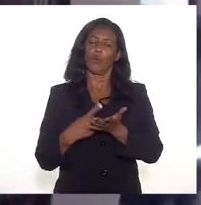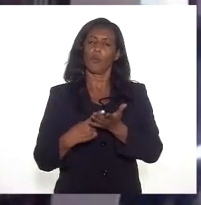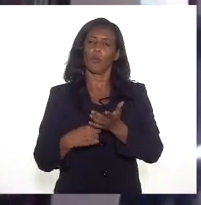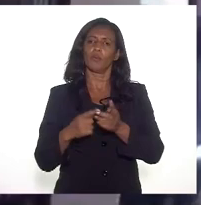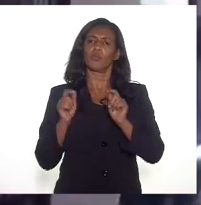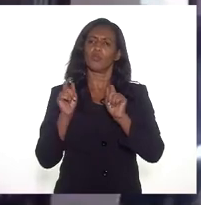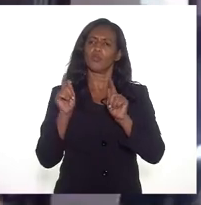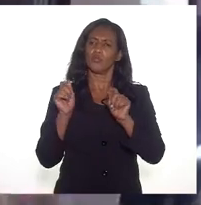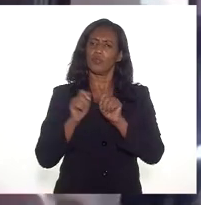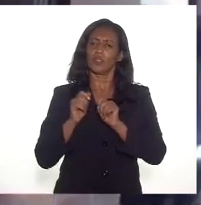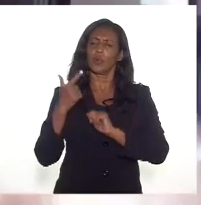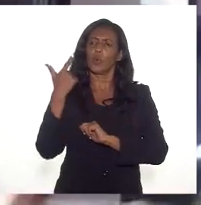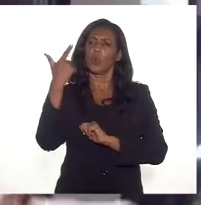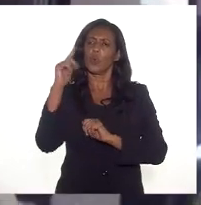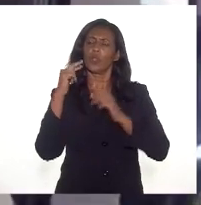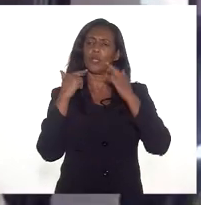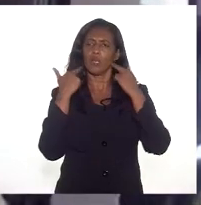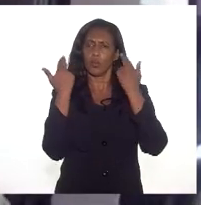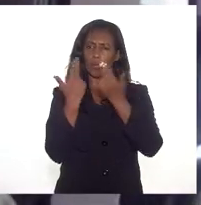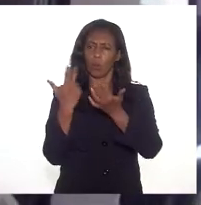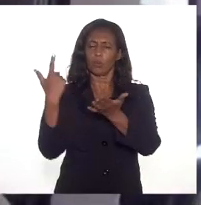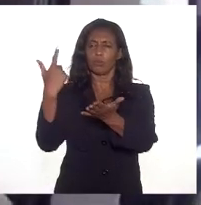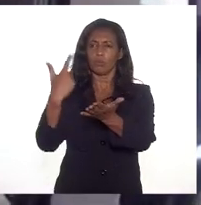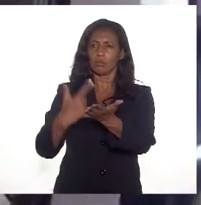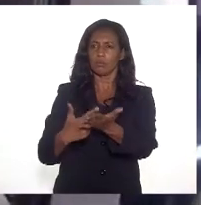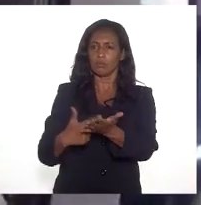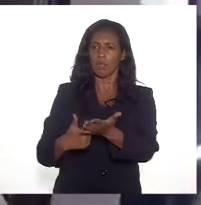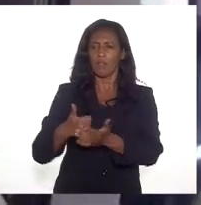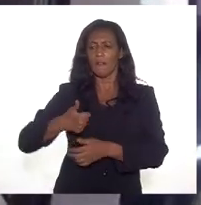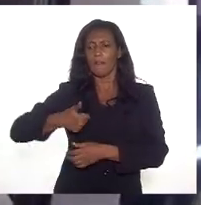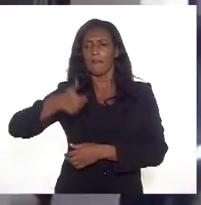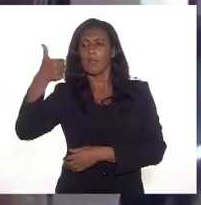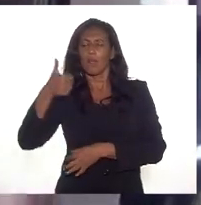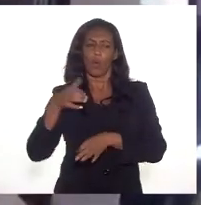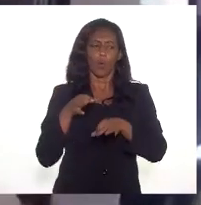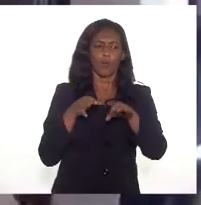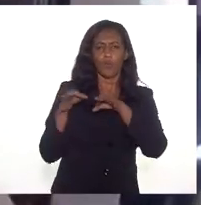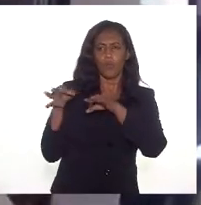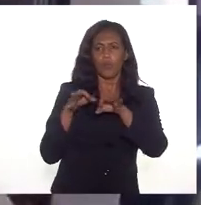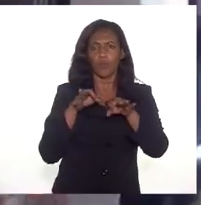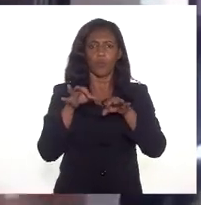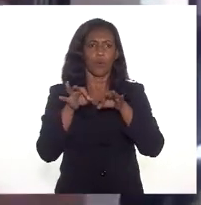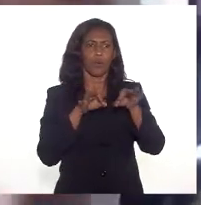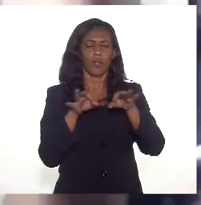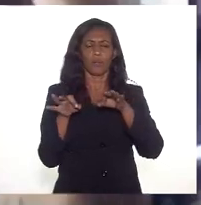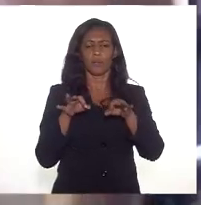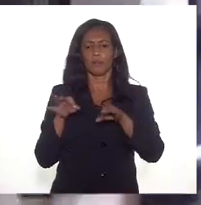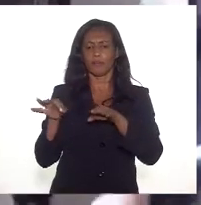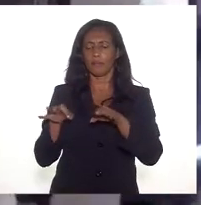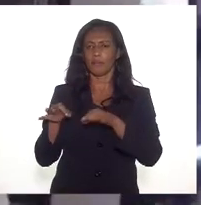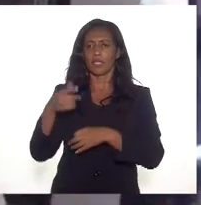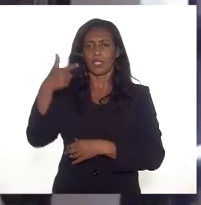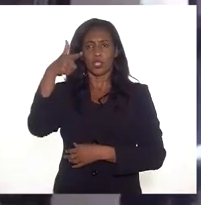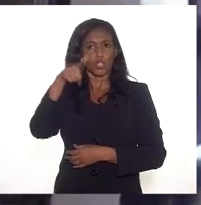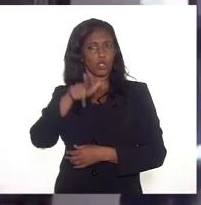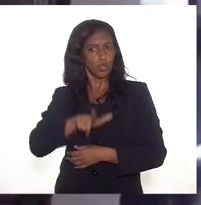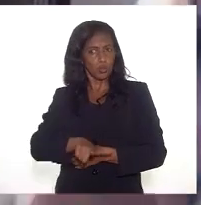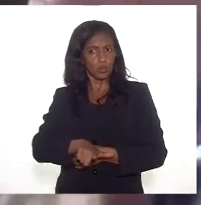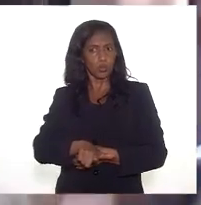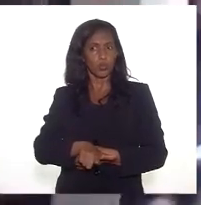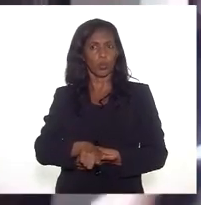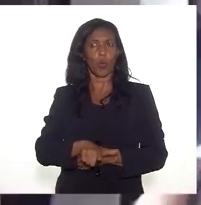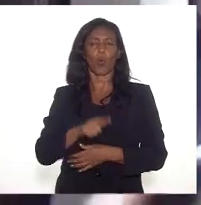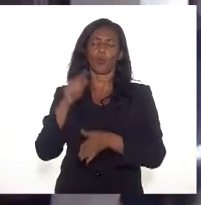outro encontro, e aí vamos ver qual é o melhor formato, exatamente para novamente ser colocado